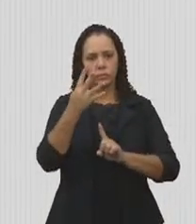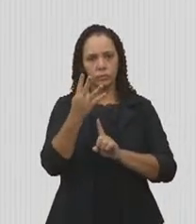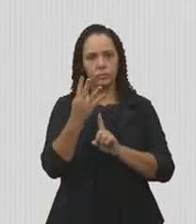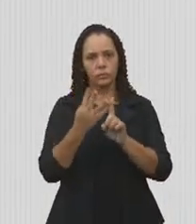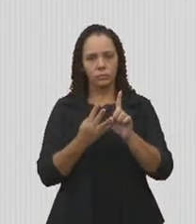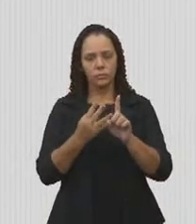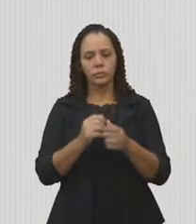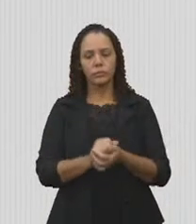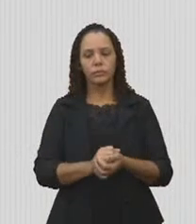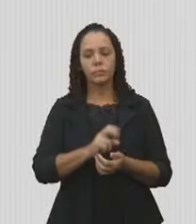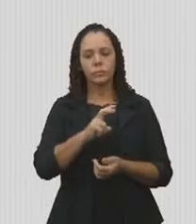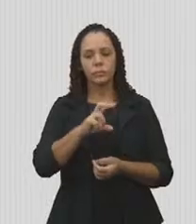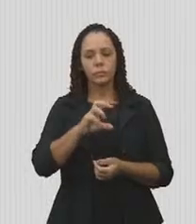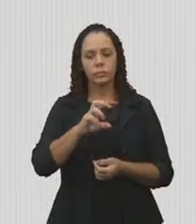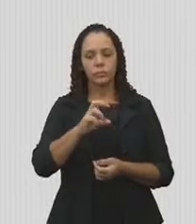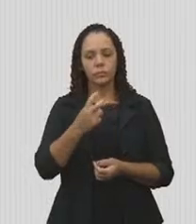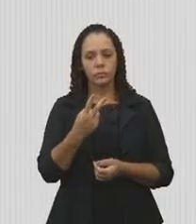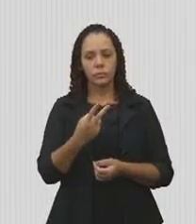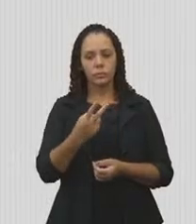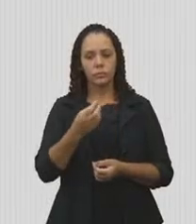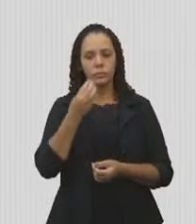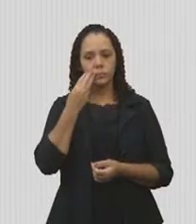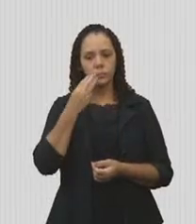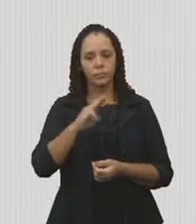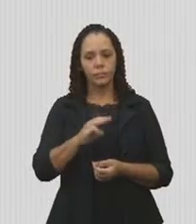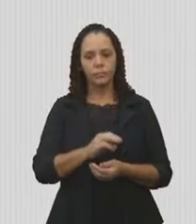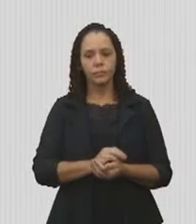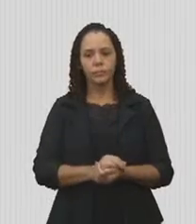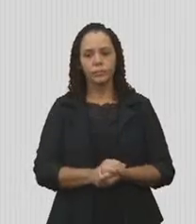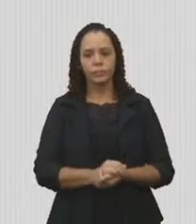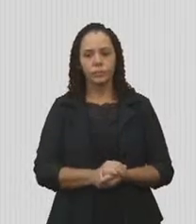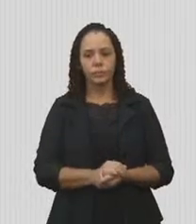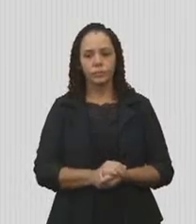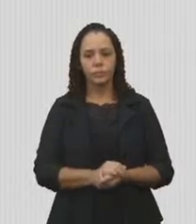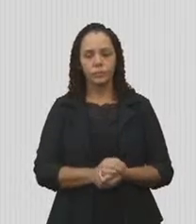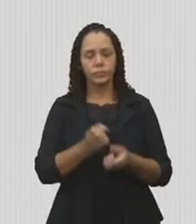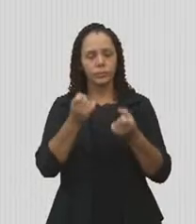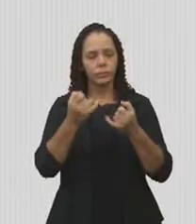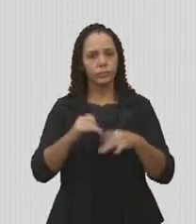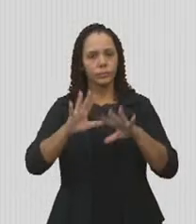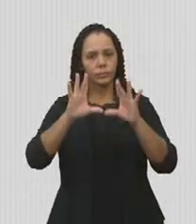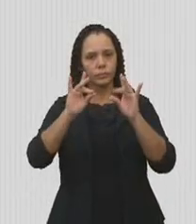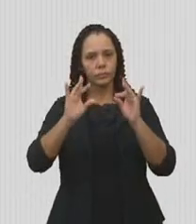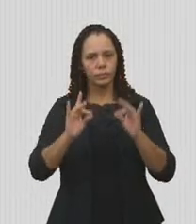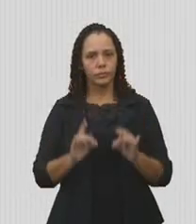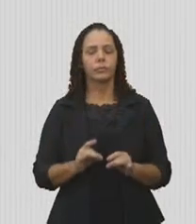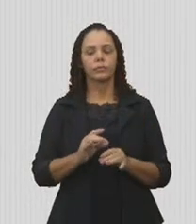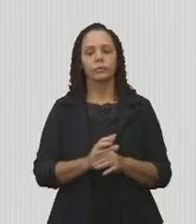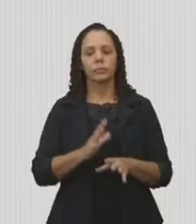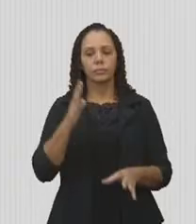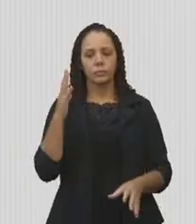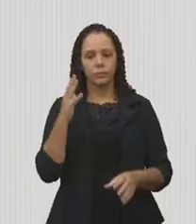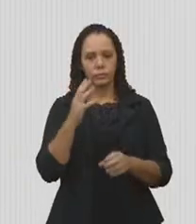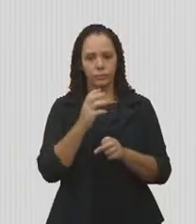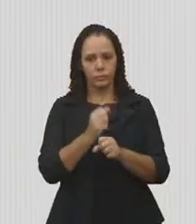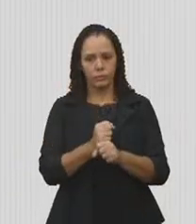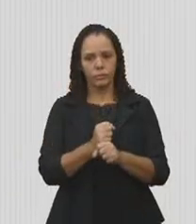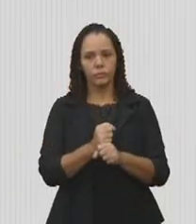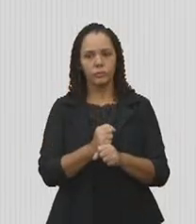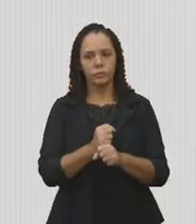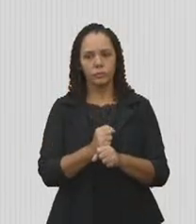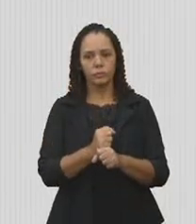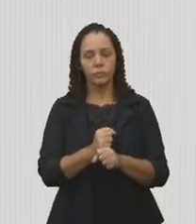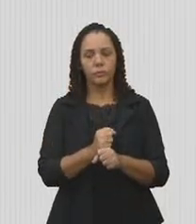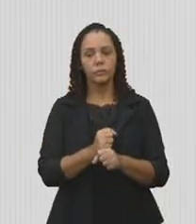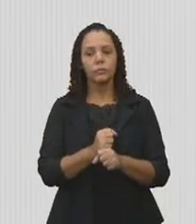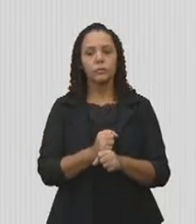milhões. Pode passar, a gente vai explicando cada uma. Aqui é a metodologia de cálculo da receita corrente líquida, né, que